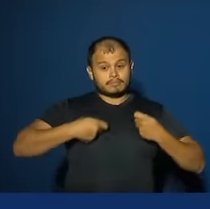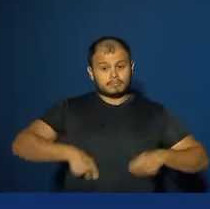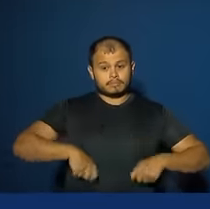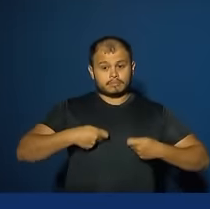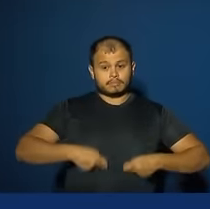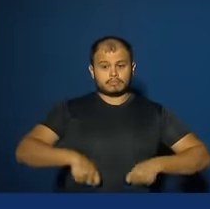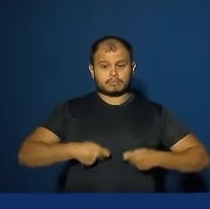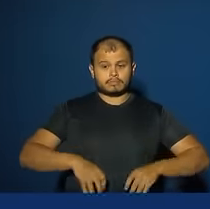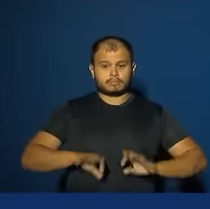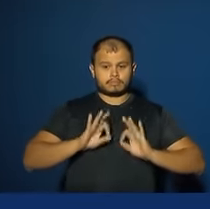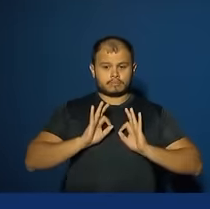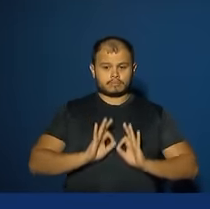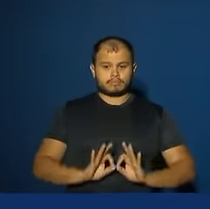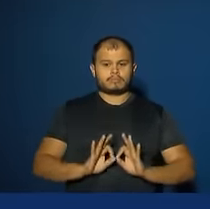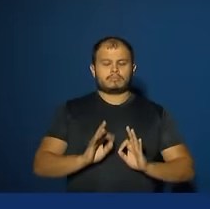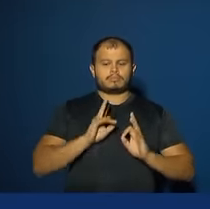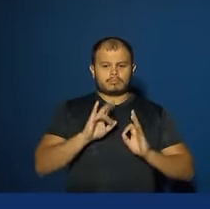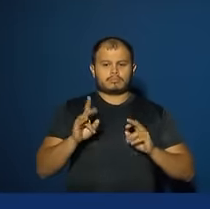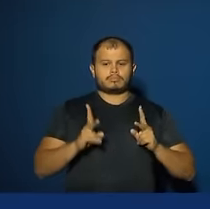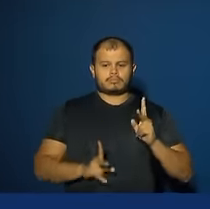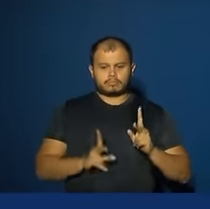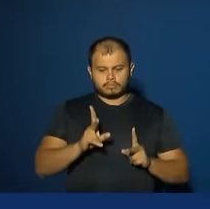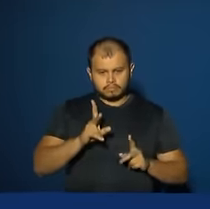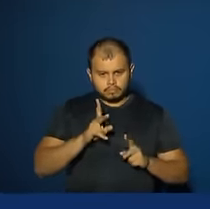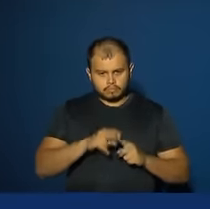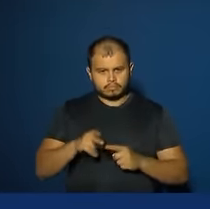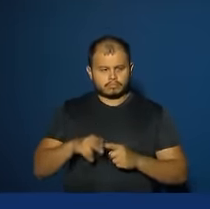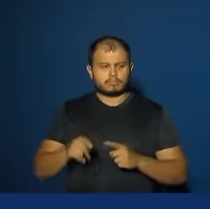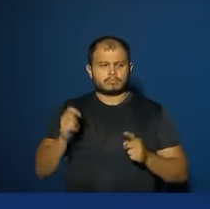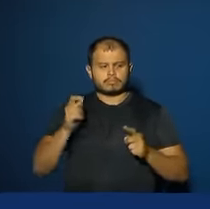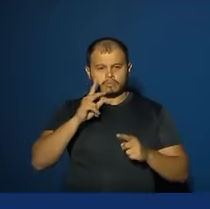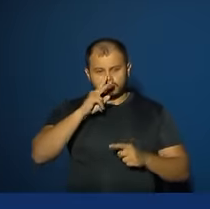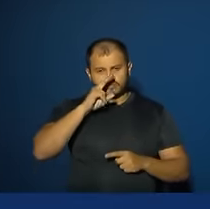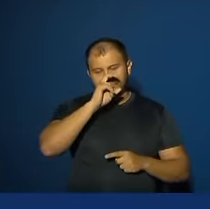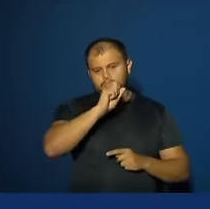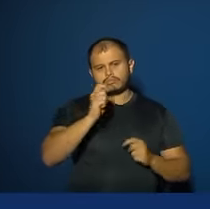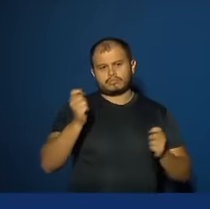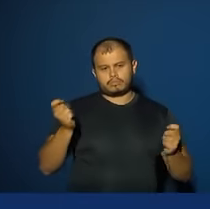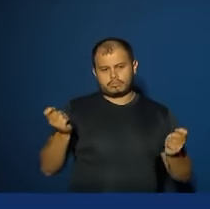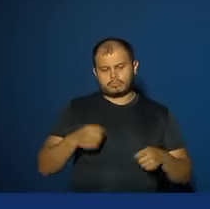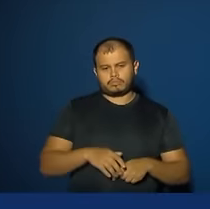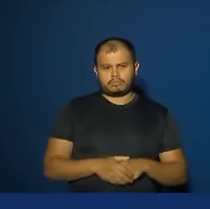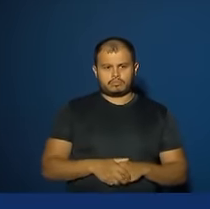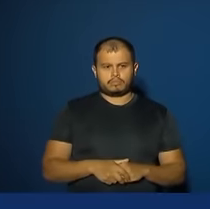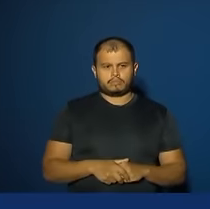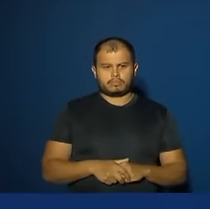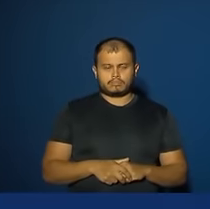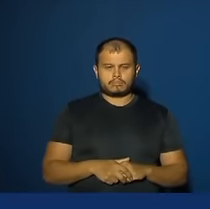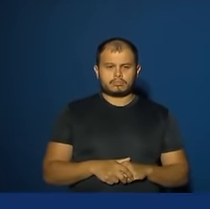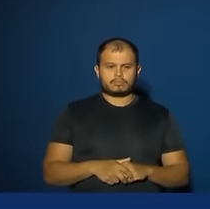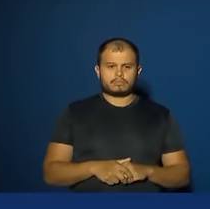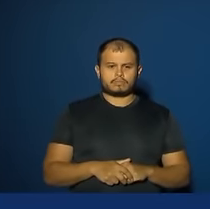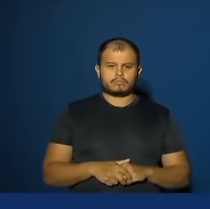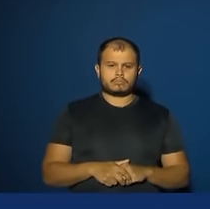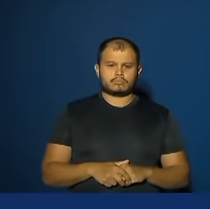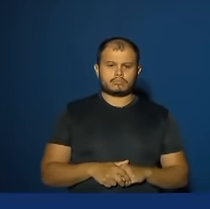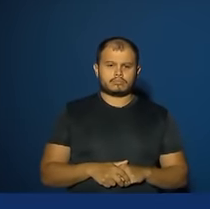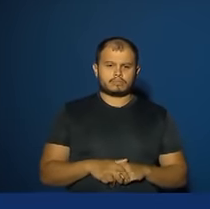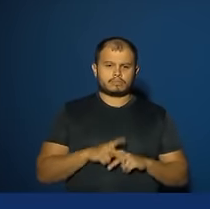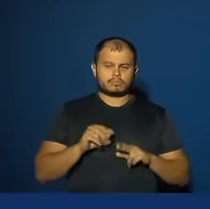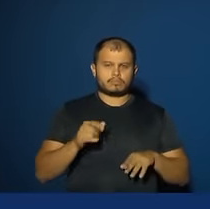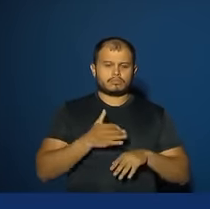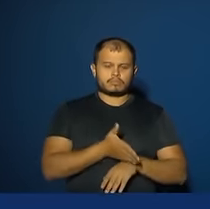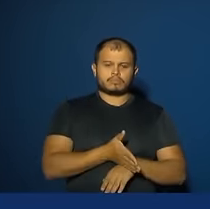fato cortar e cortar mais intensamente, a gente faz, né? Ou seja, uma vertente vai mais cedo e vai